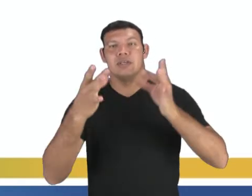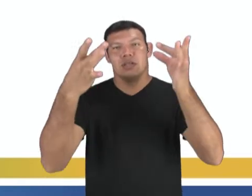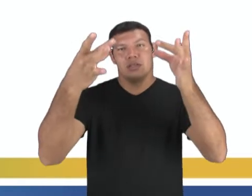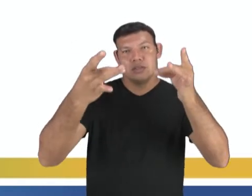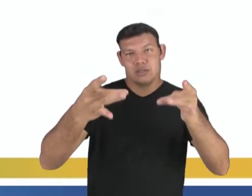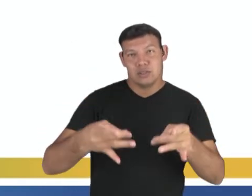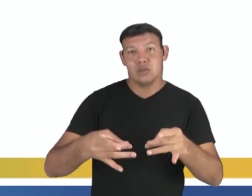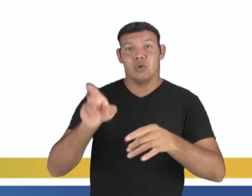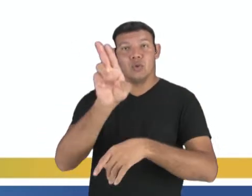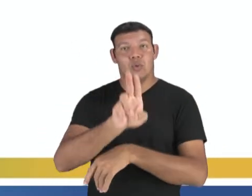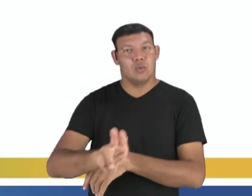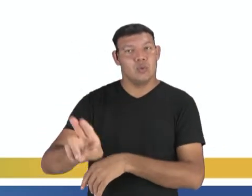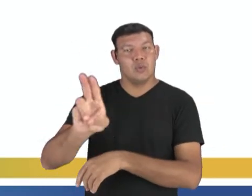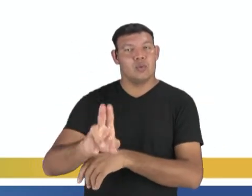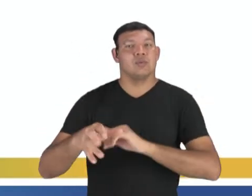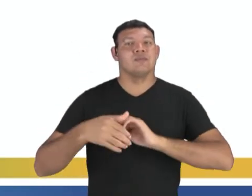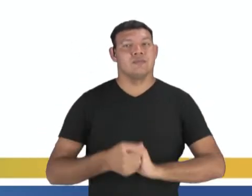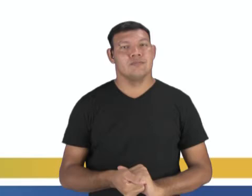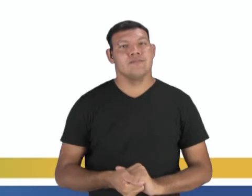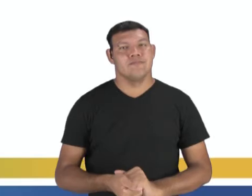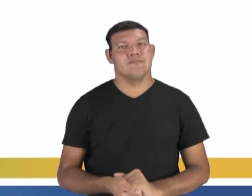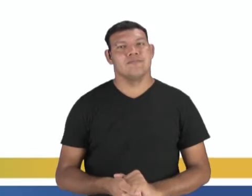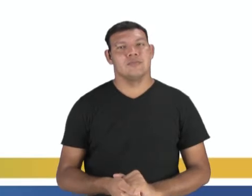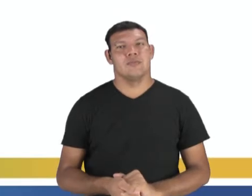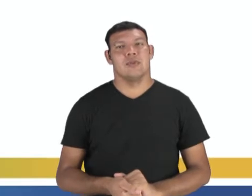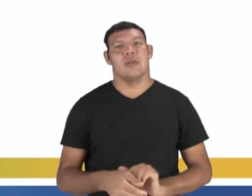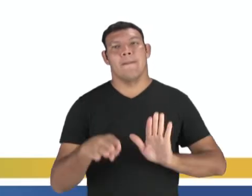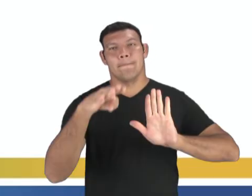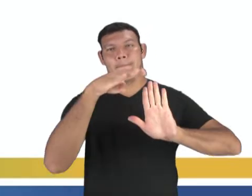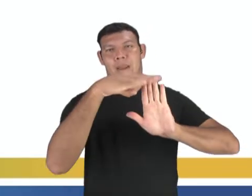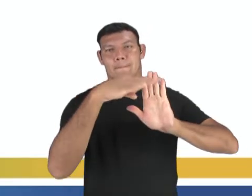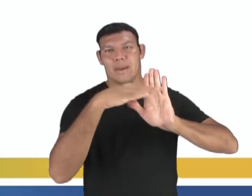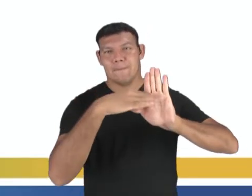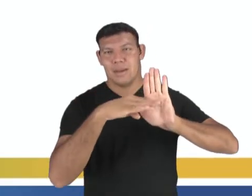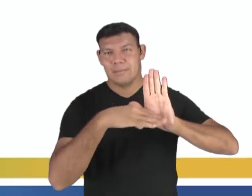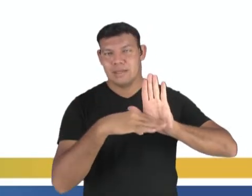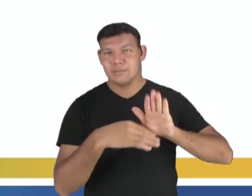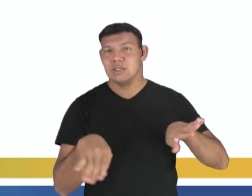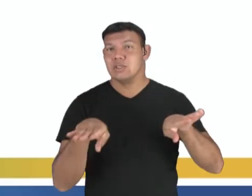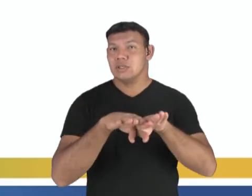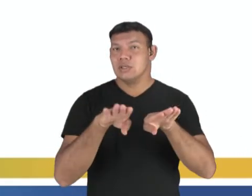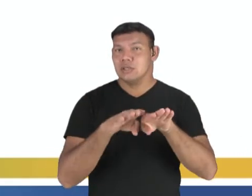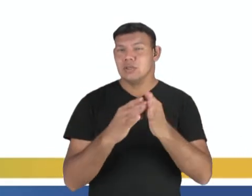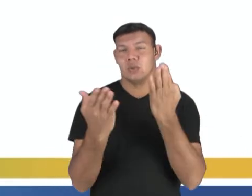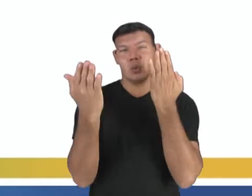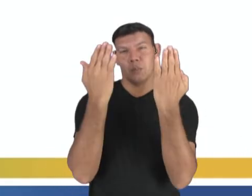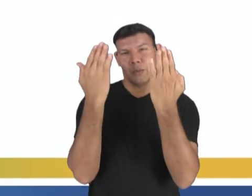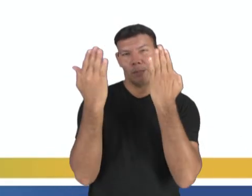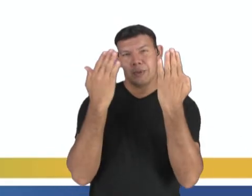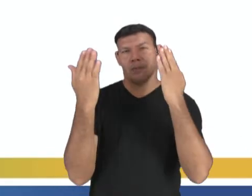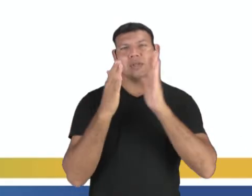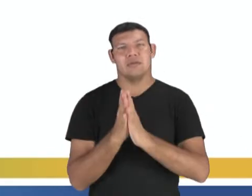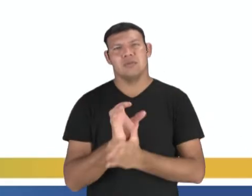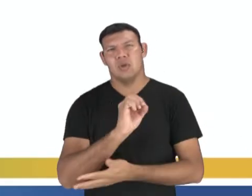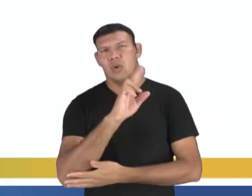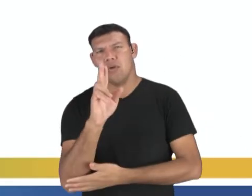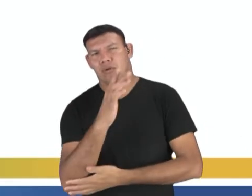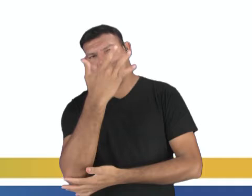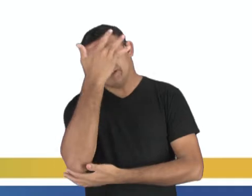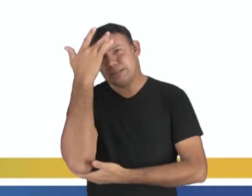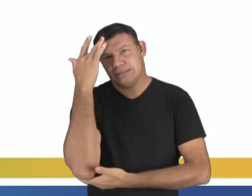descrição, utilização de enumeração e comparação, quando você às vezes vai comparar ou vai falar de alguém que